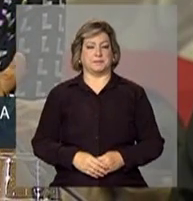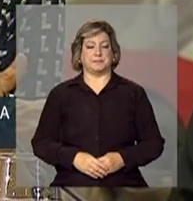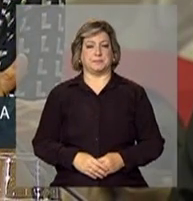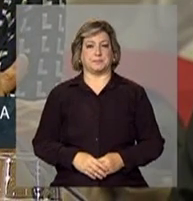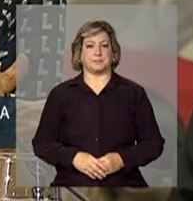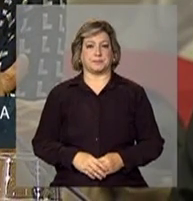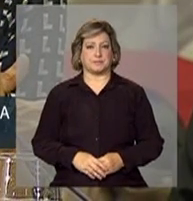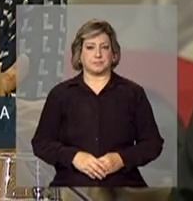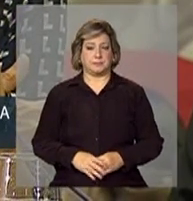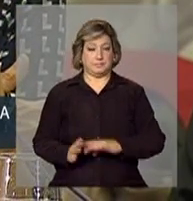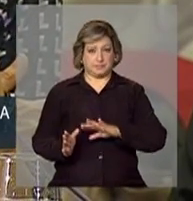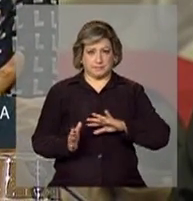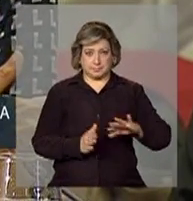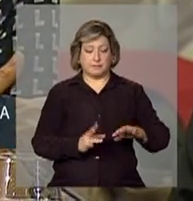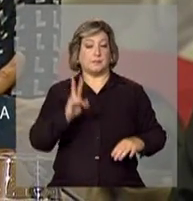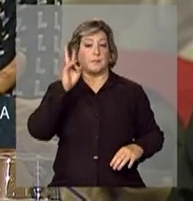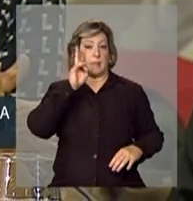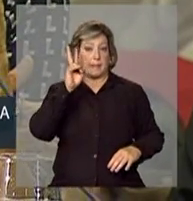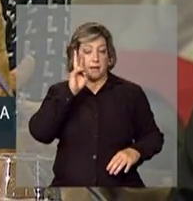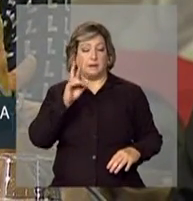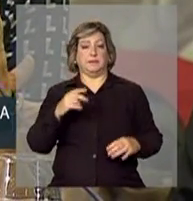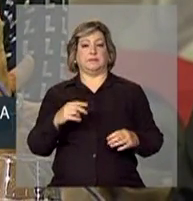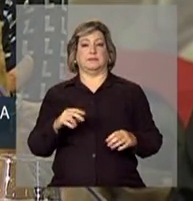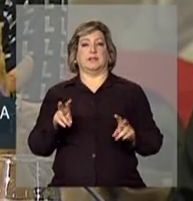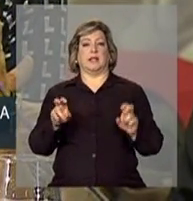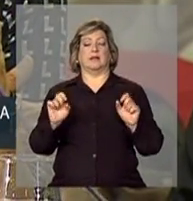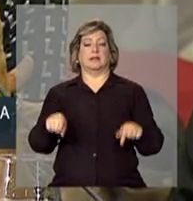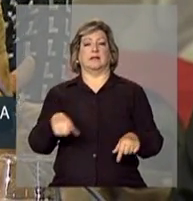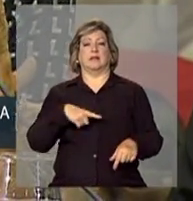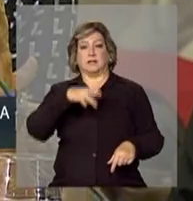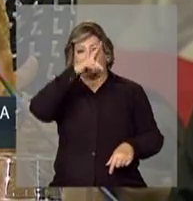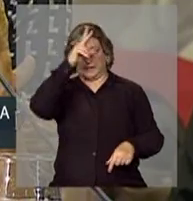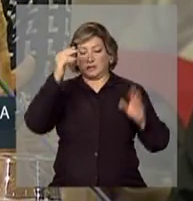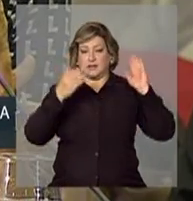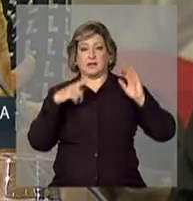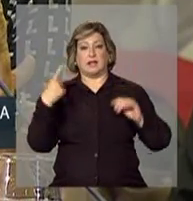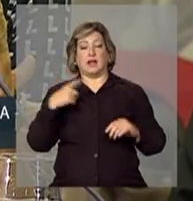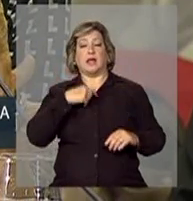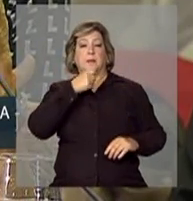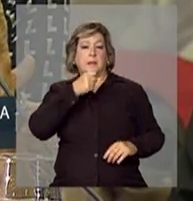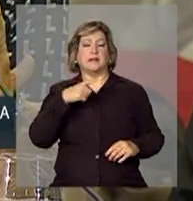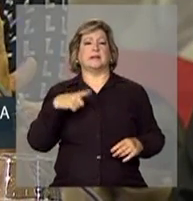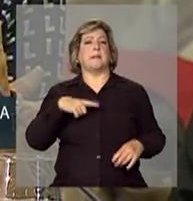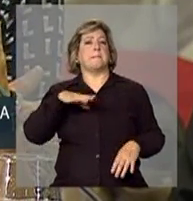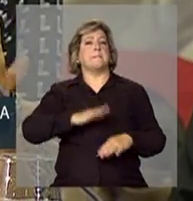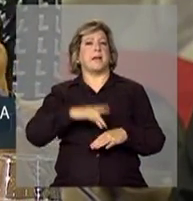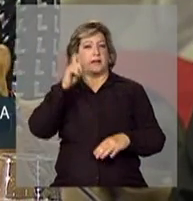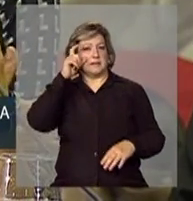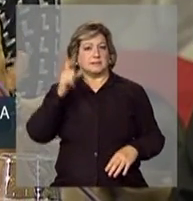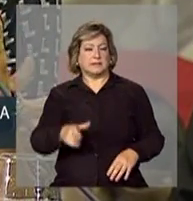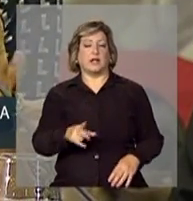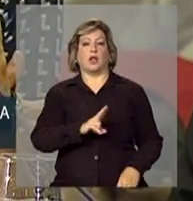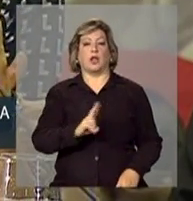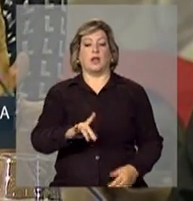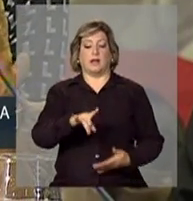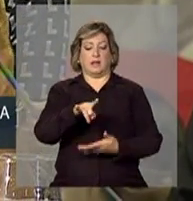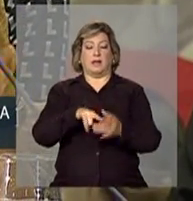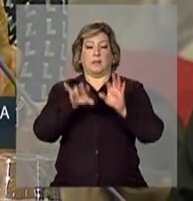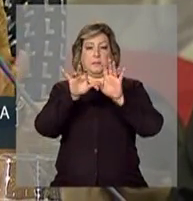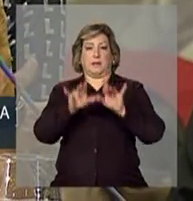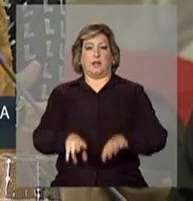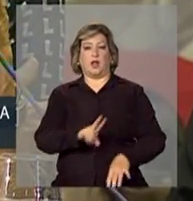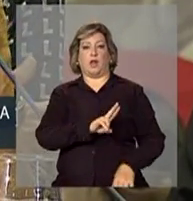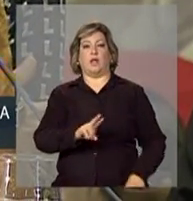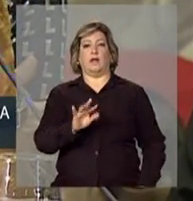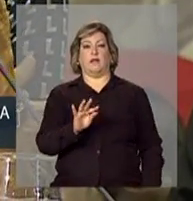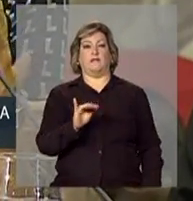questão indígena, primeiro, a imprensa tem muito mais interesse. Foi encontrado o relatório Figueiredo, que é um relatório importantíssimo, que é o resultado